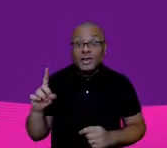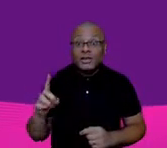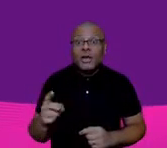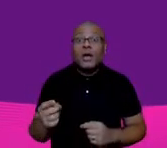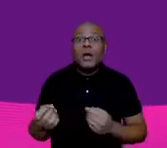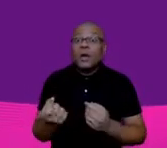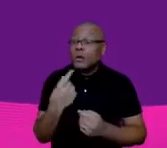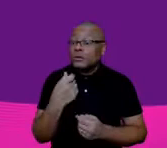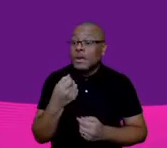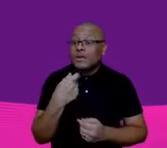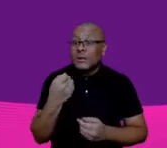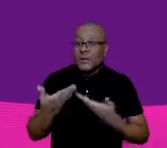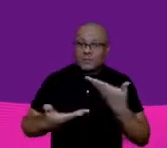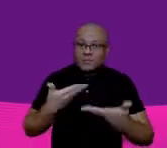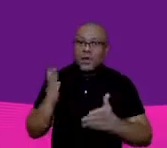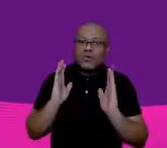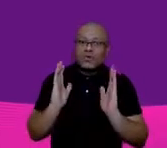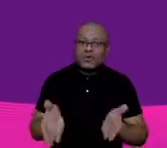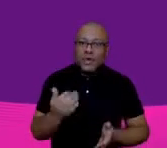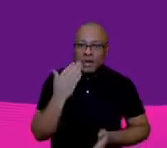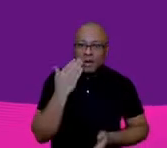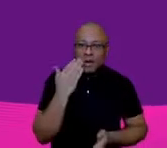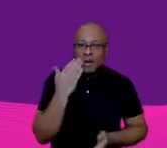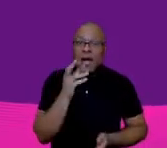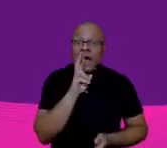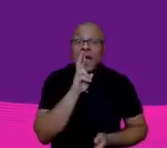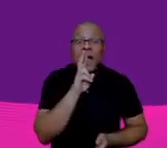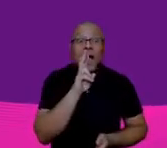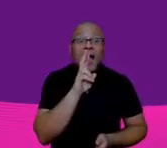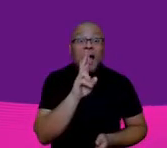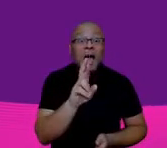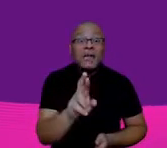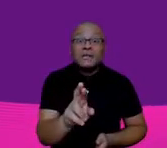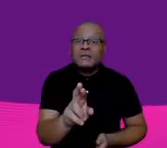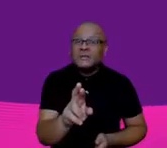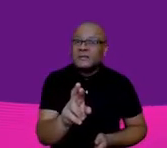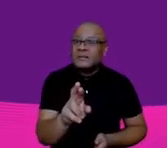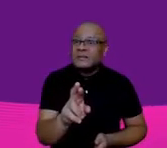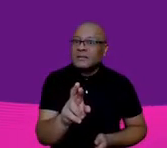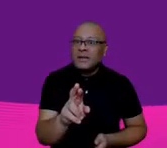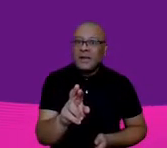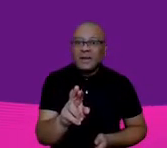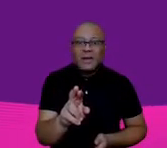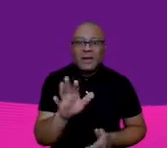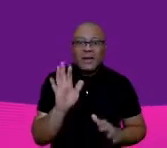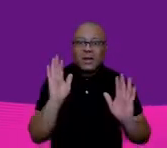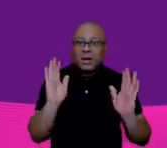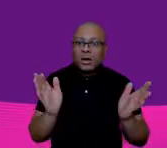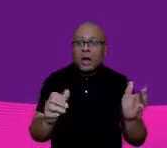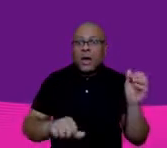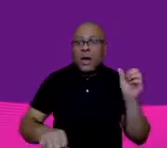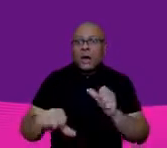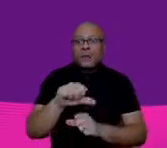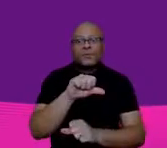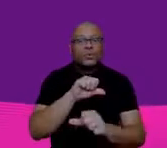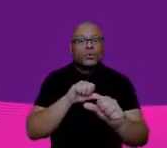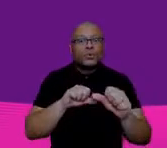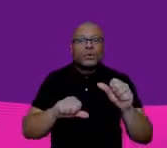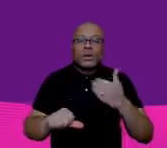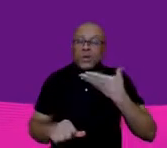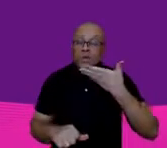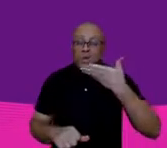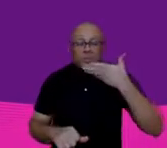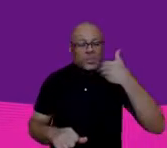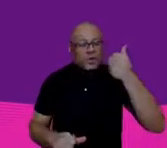quer dizer, a resposta, eu sou talvez provocativo em dizer que é um dos melhores tratamentos em termos